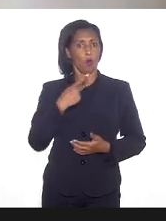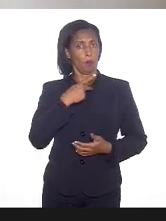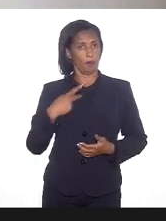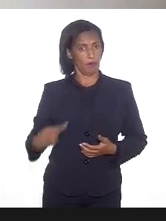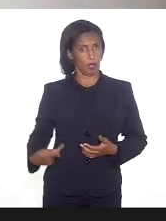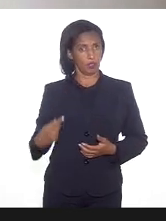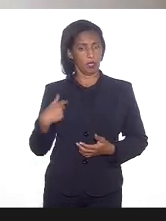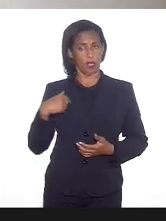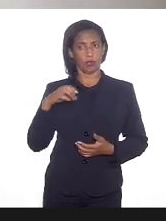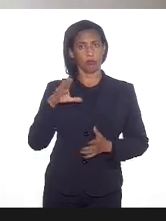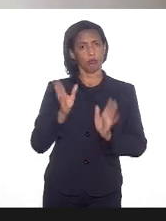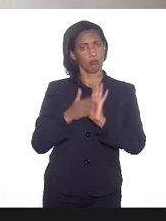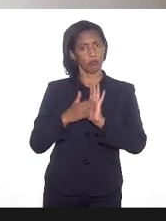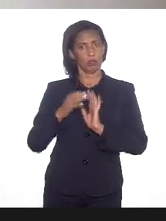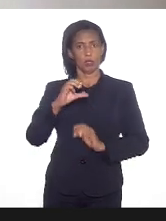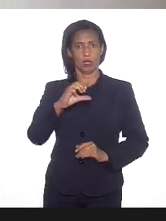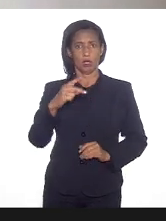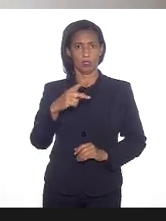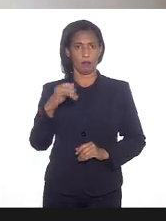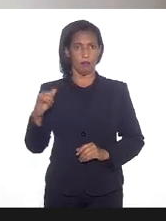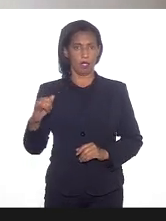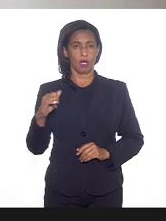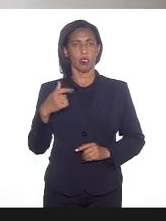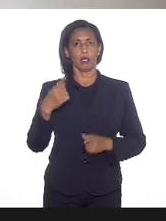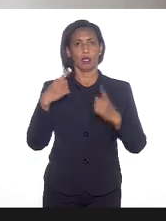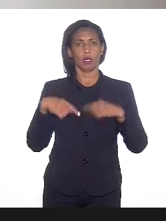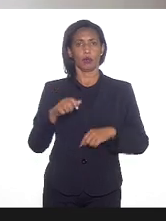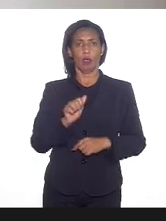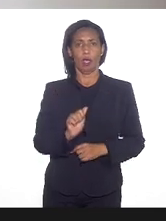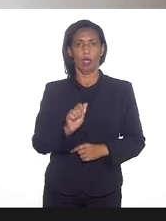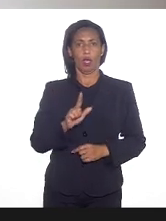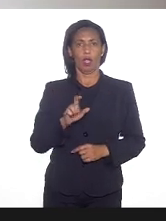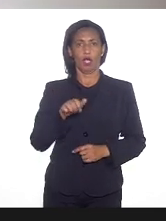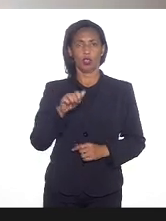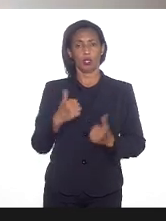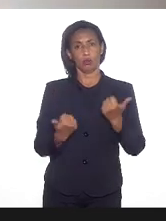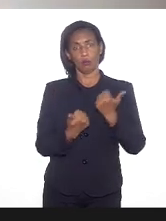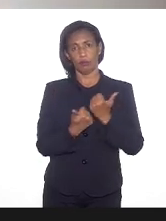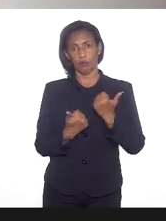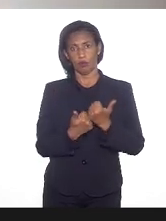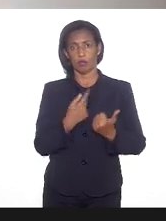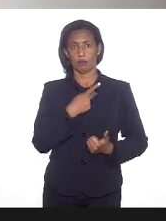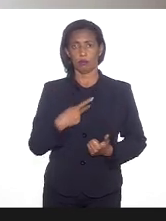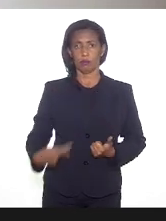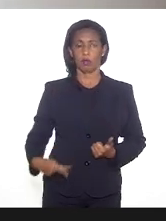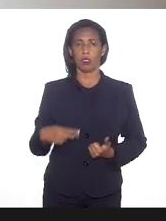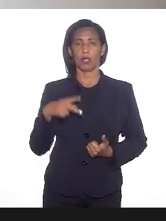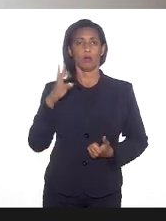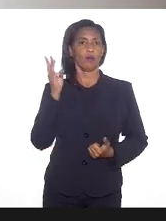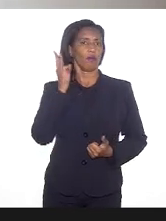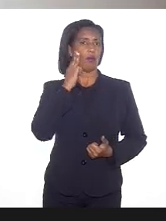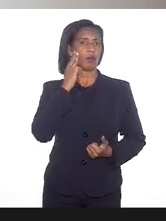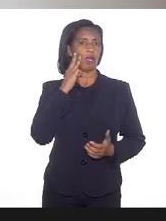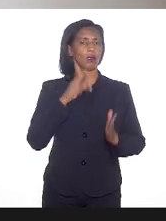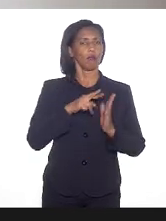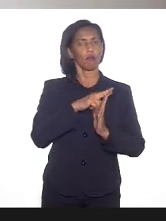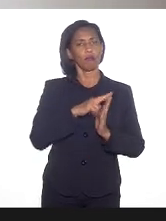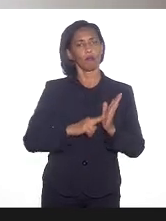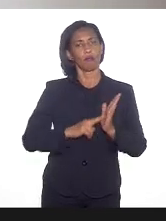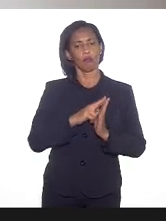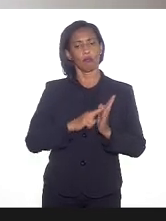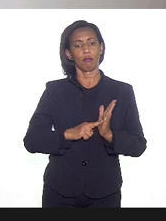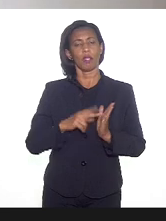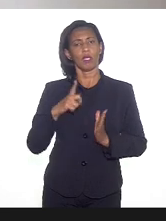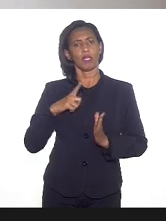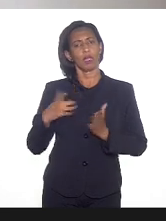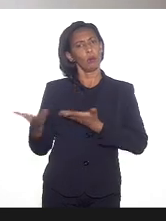proponente da CPI, escolhendo o deputado Alexandre Freitas como vice-presidente e o deputado Valdeque Carneiro como relator, e